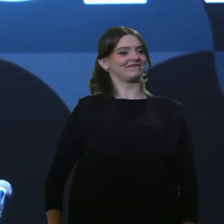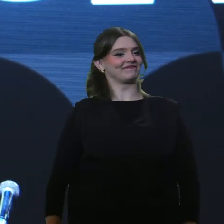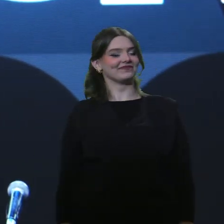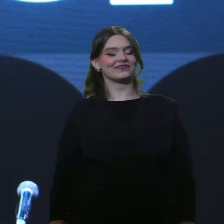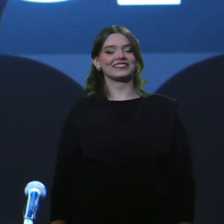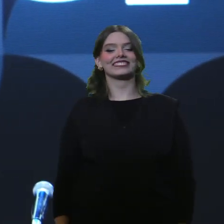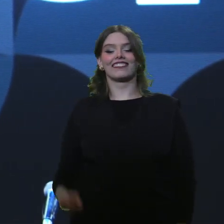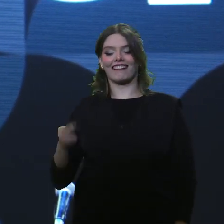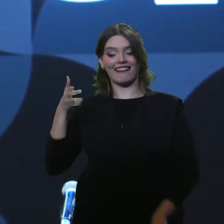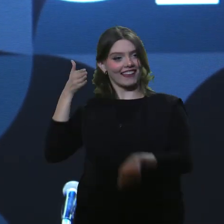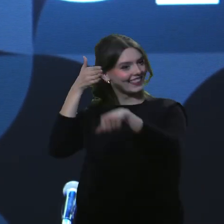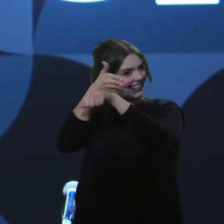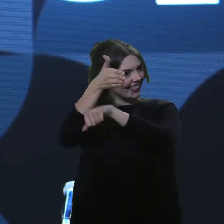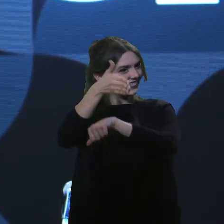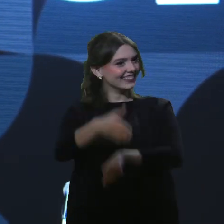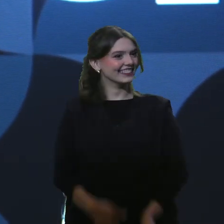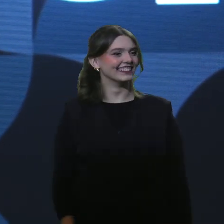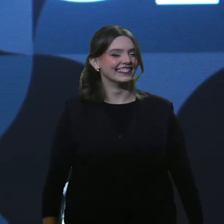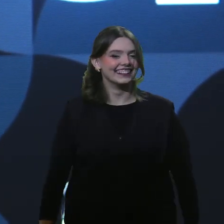Fomos.